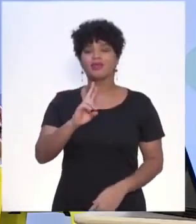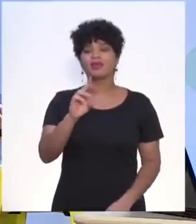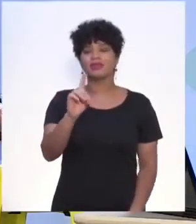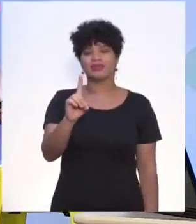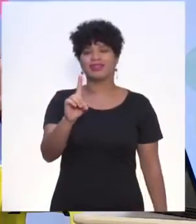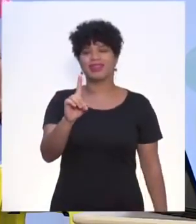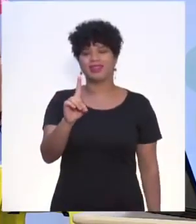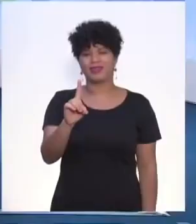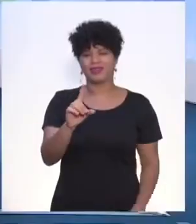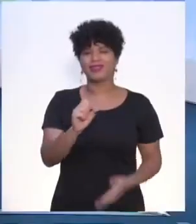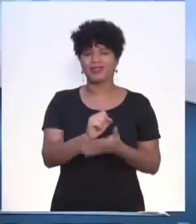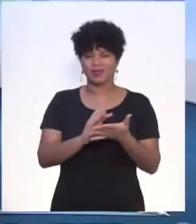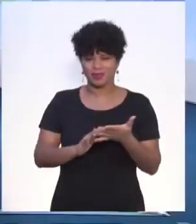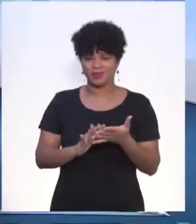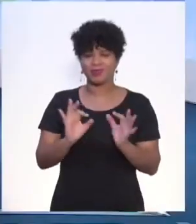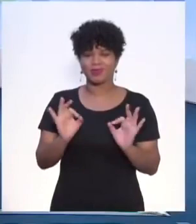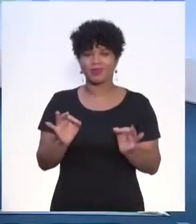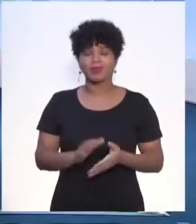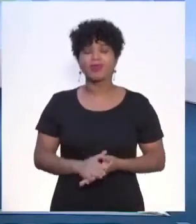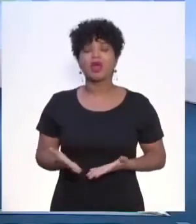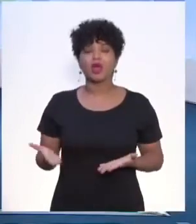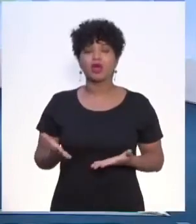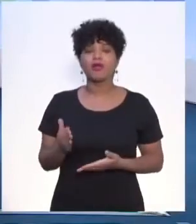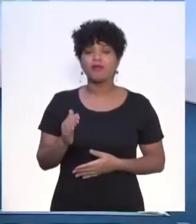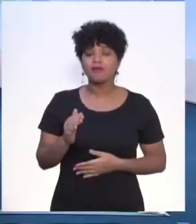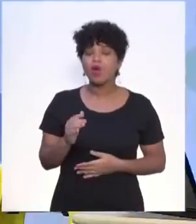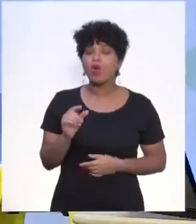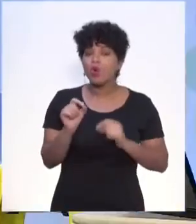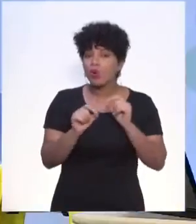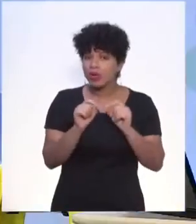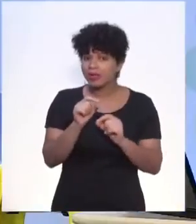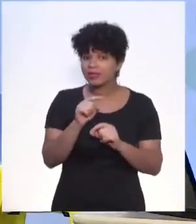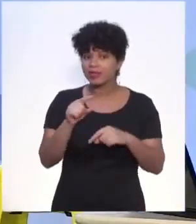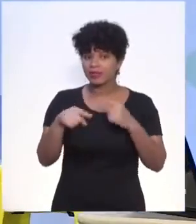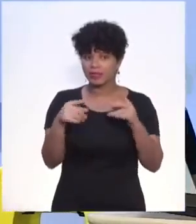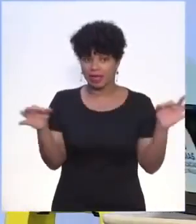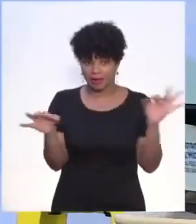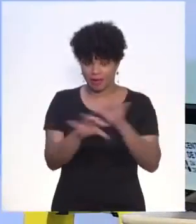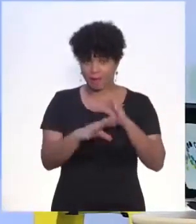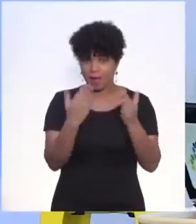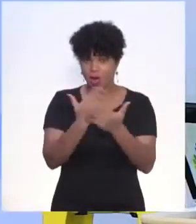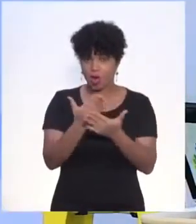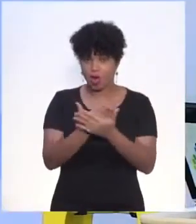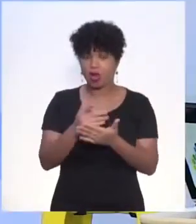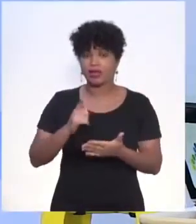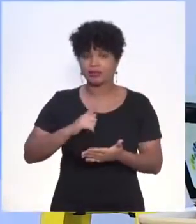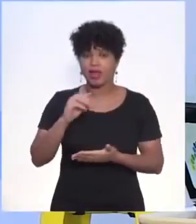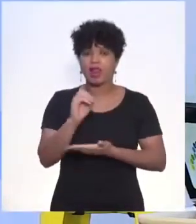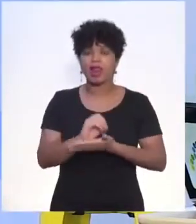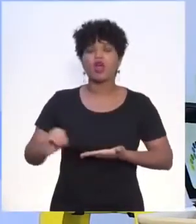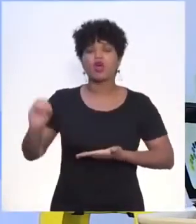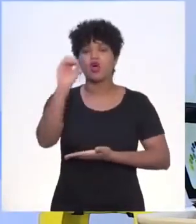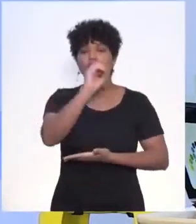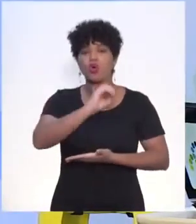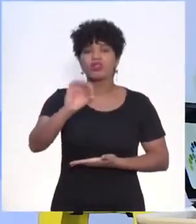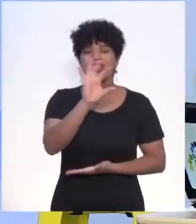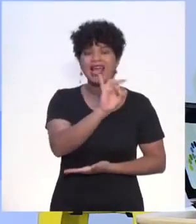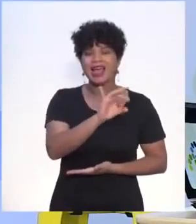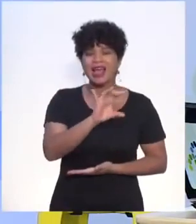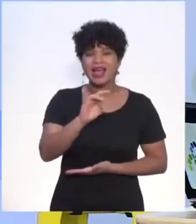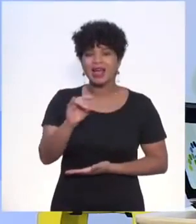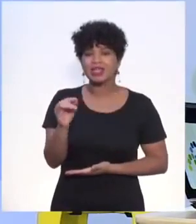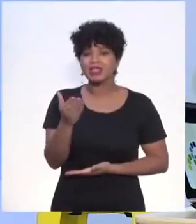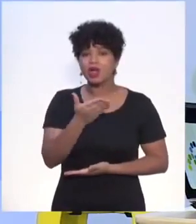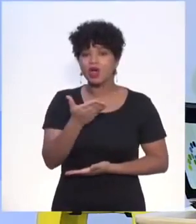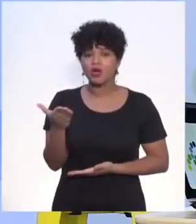lá. Da tarefa? Tá? Vamos falar. Então, o que vai acontecer? Terminou essa aula, gente, vai aparecer, tá? O Centro de Mídias vai encaminhar para cada um de